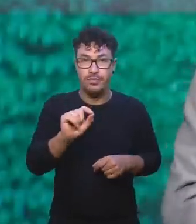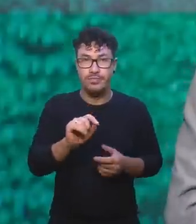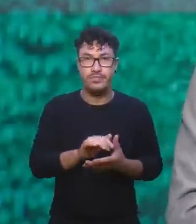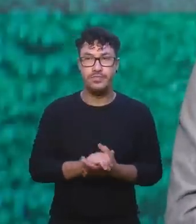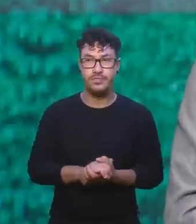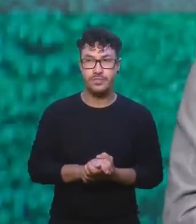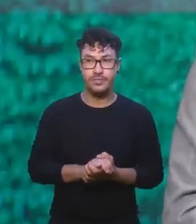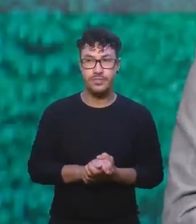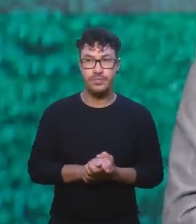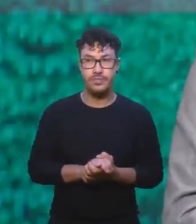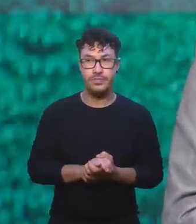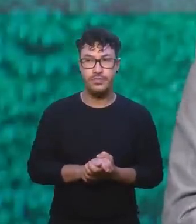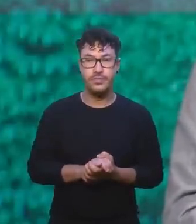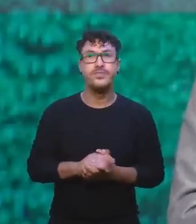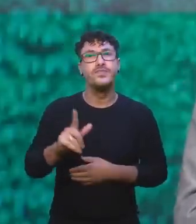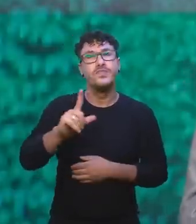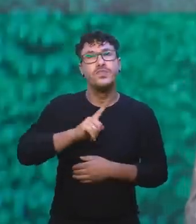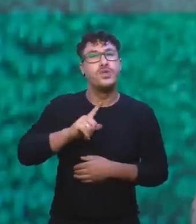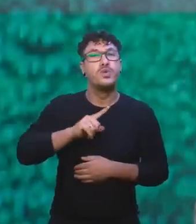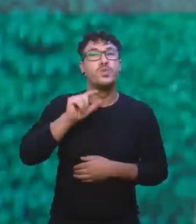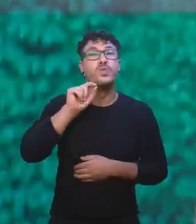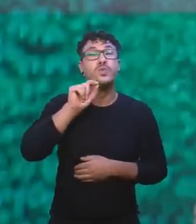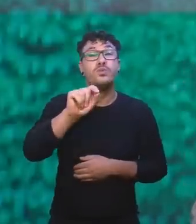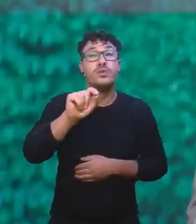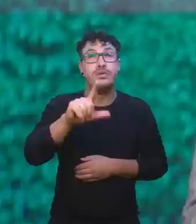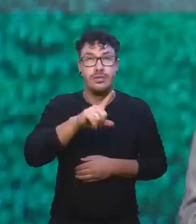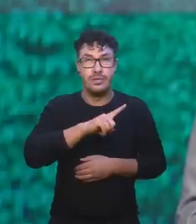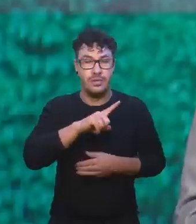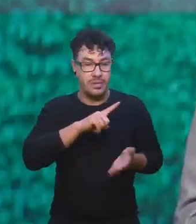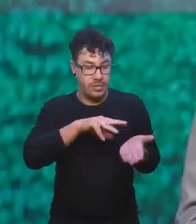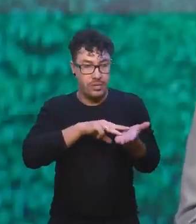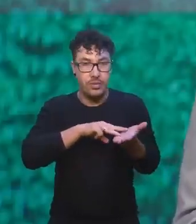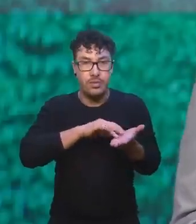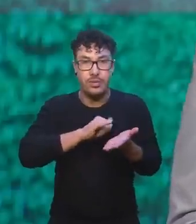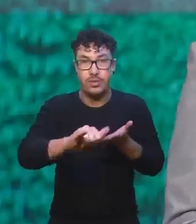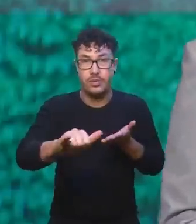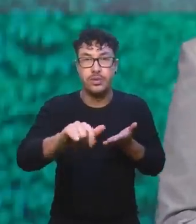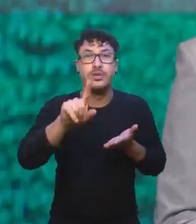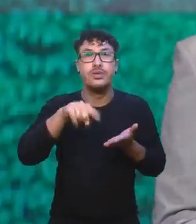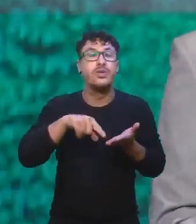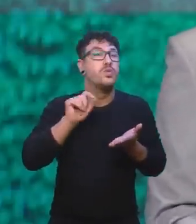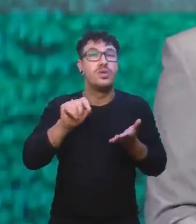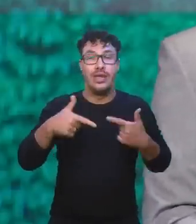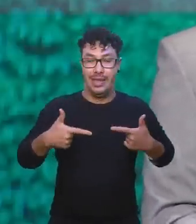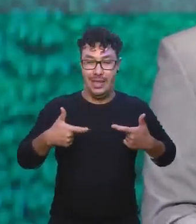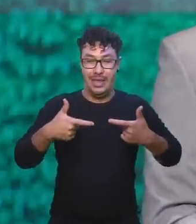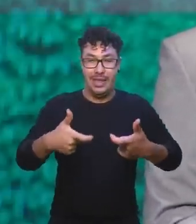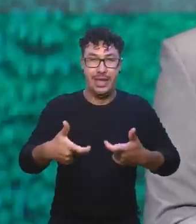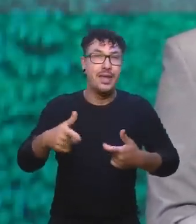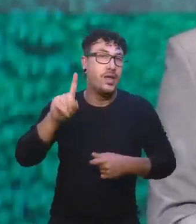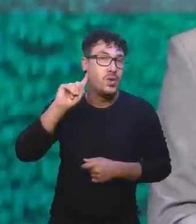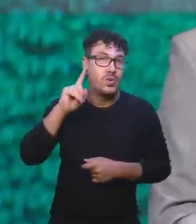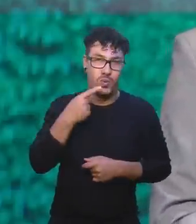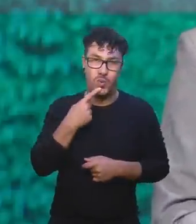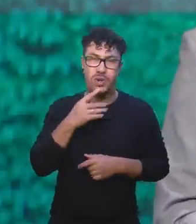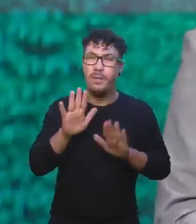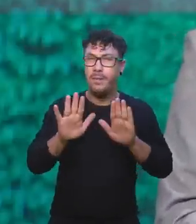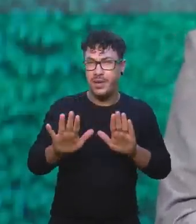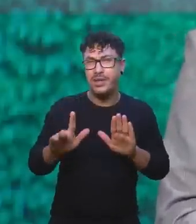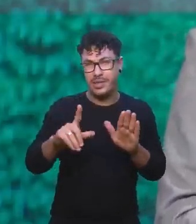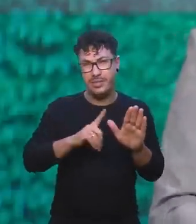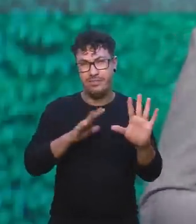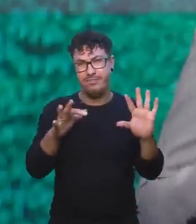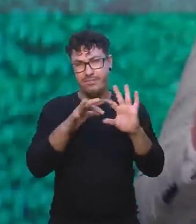referi, de Erasto, Espírito, Guerra Surda, na revista de dezembro de